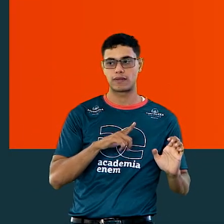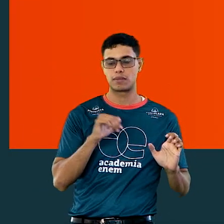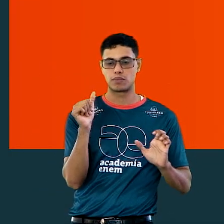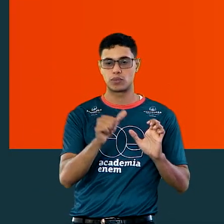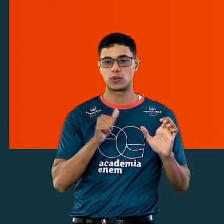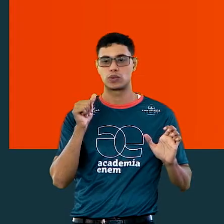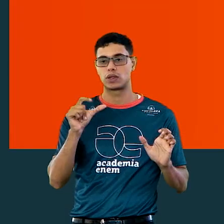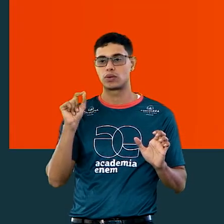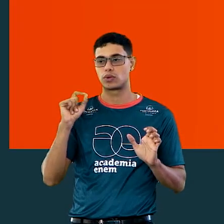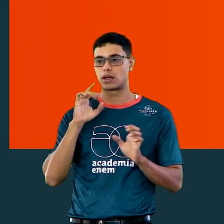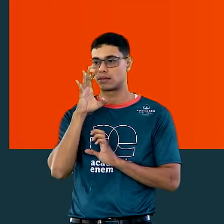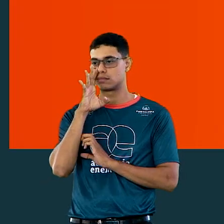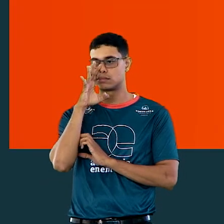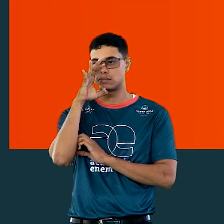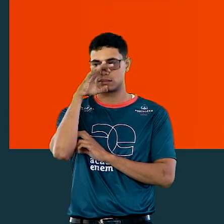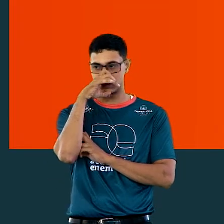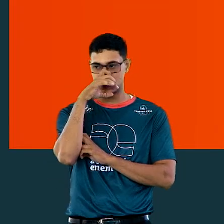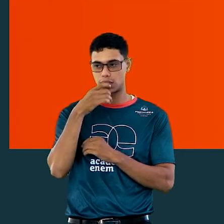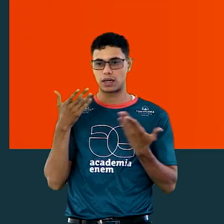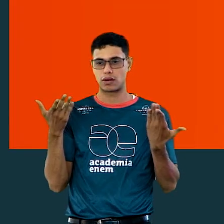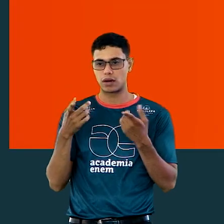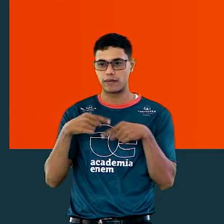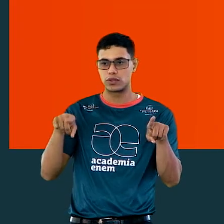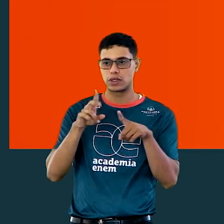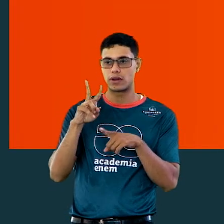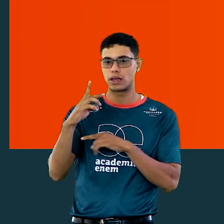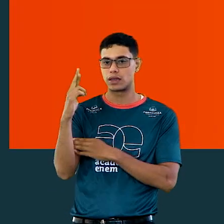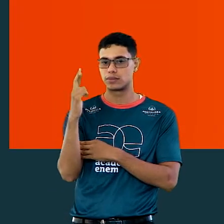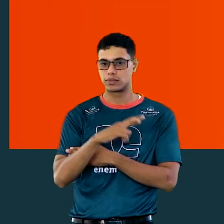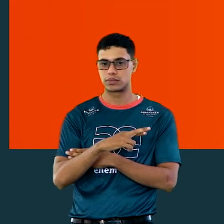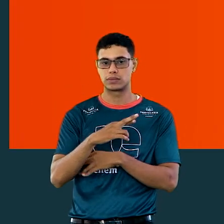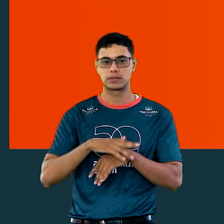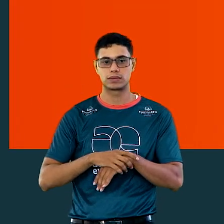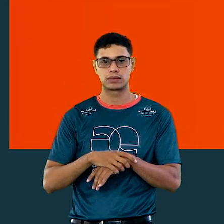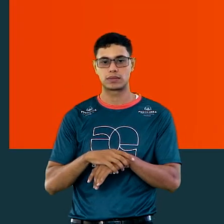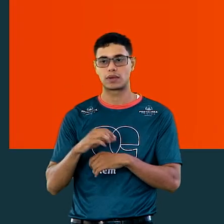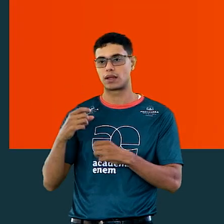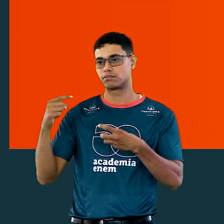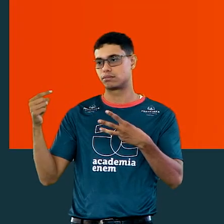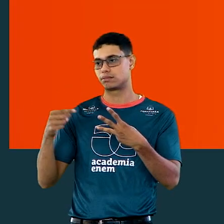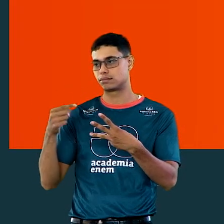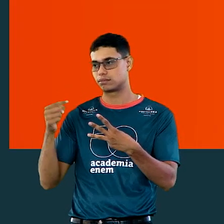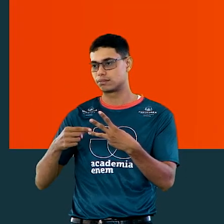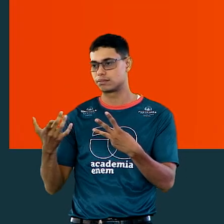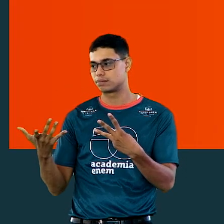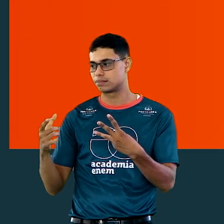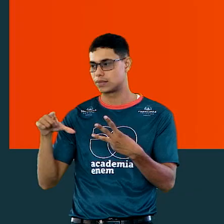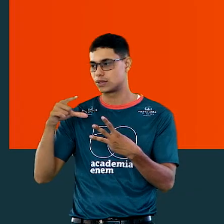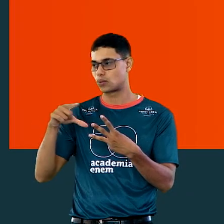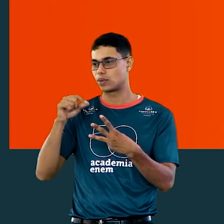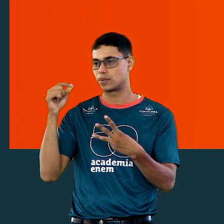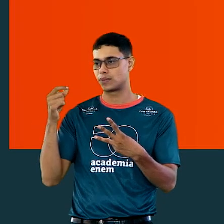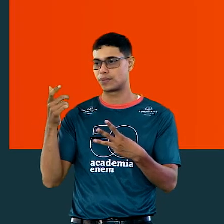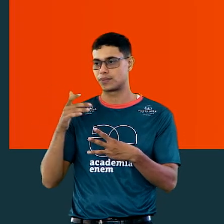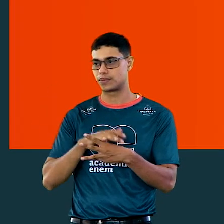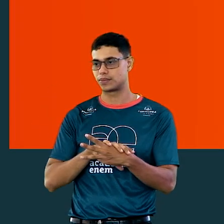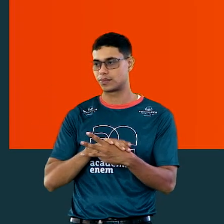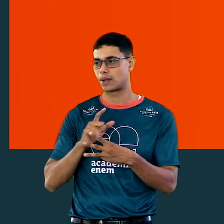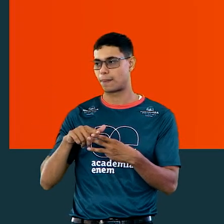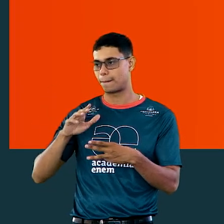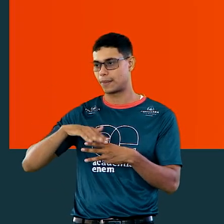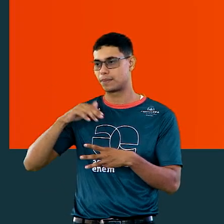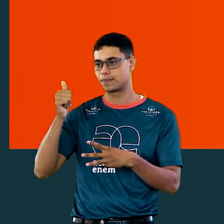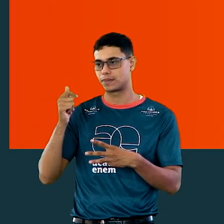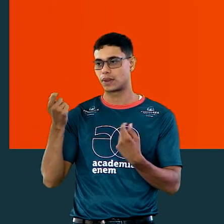na resistência. Agora você, com convicção, me diz qual é a fórmula. É a terceira, pessoal. Então você tem